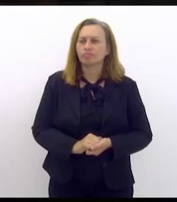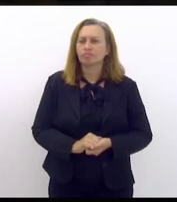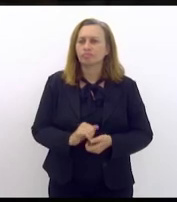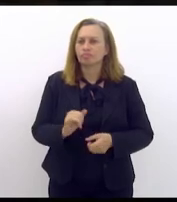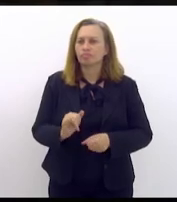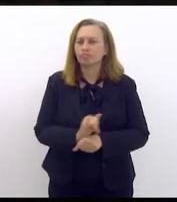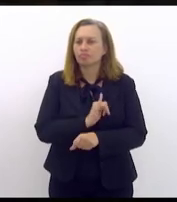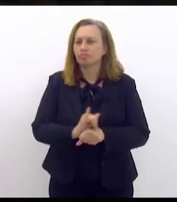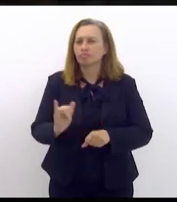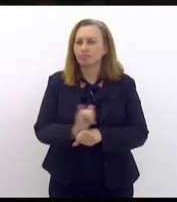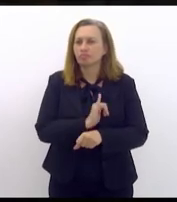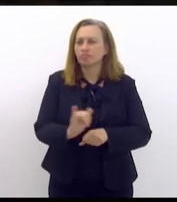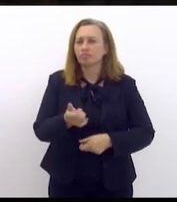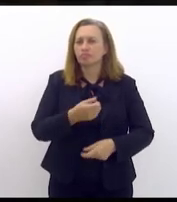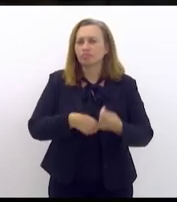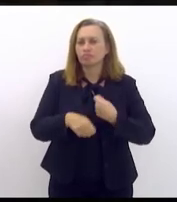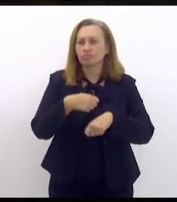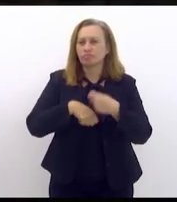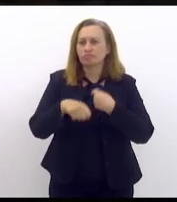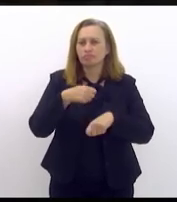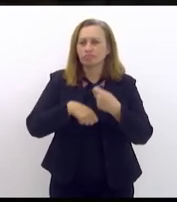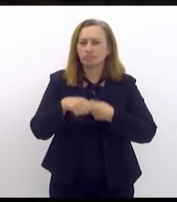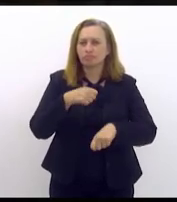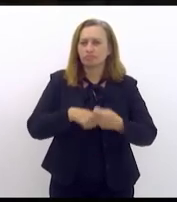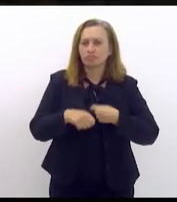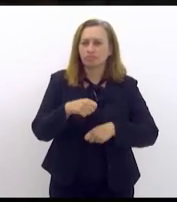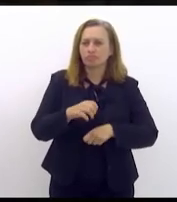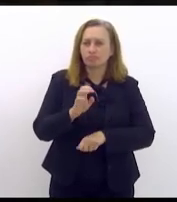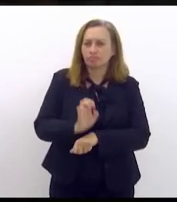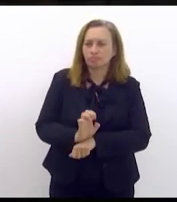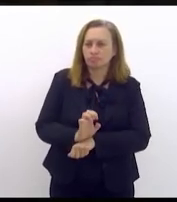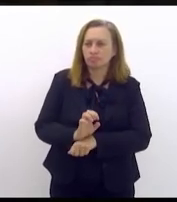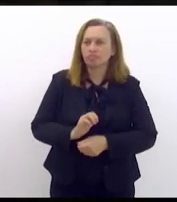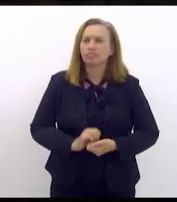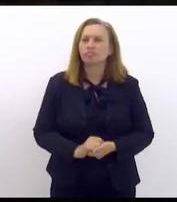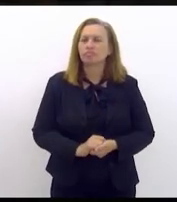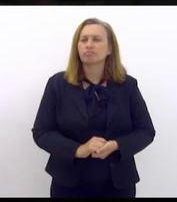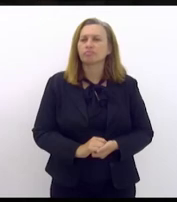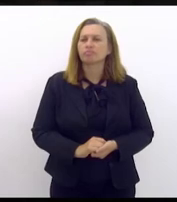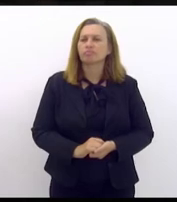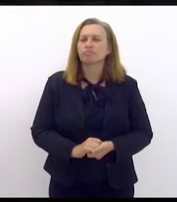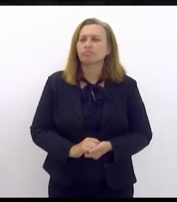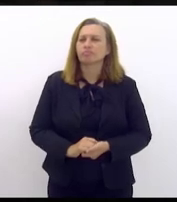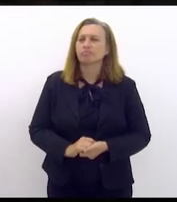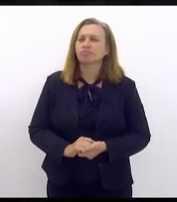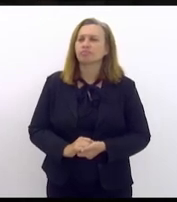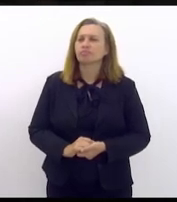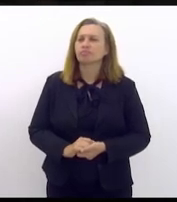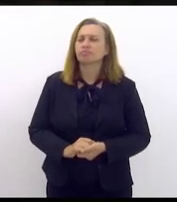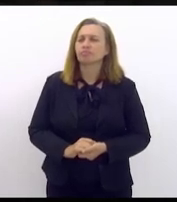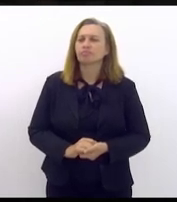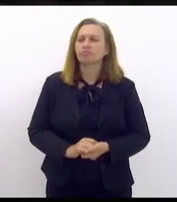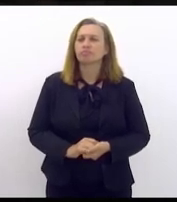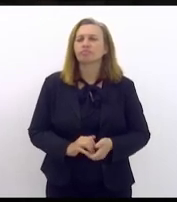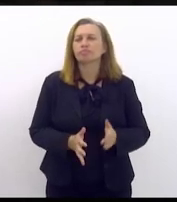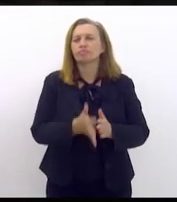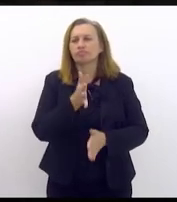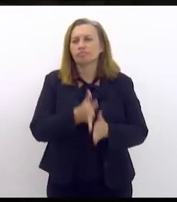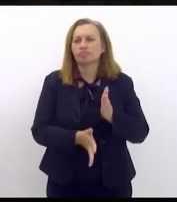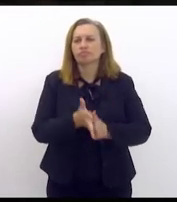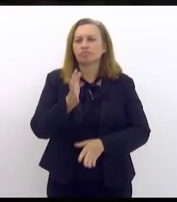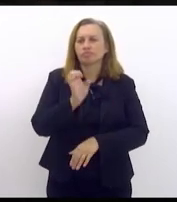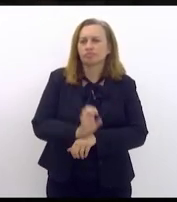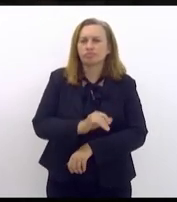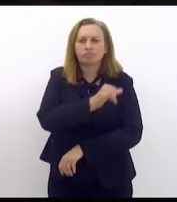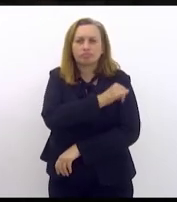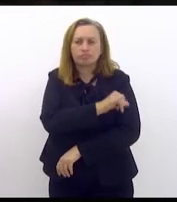dinâmica econômica desses estados, sobretudo estados que têm muitas complexidades, como é o estado do Rio de